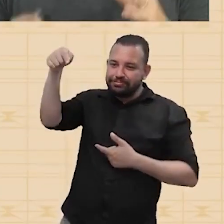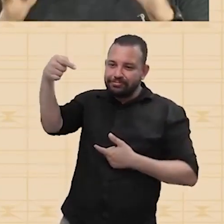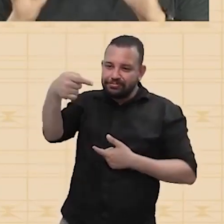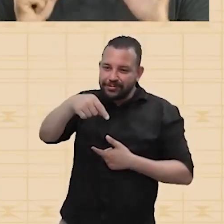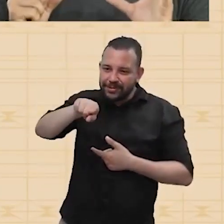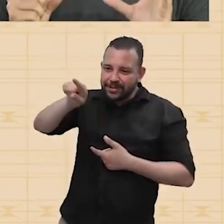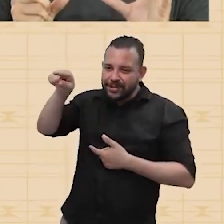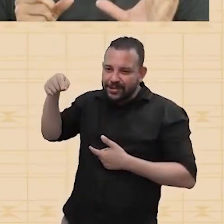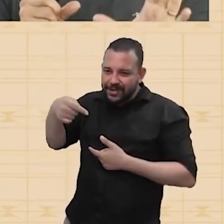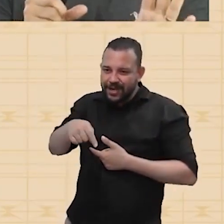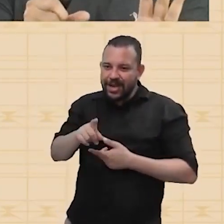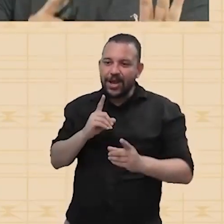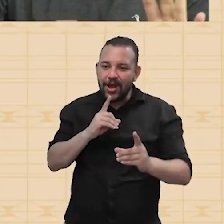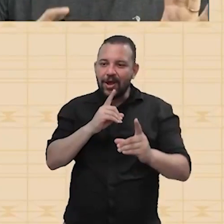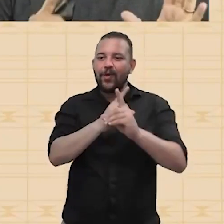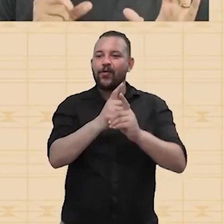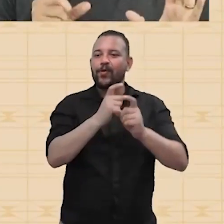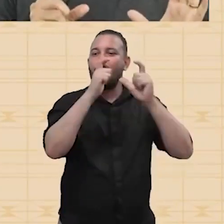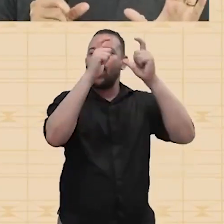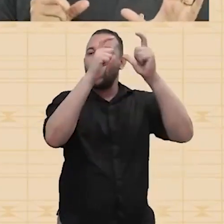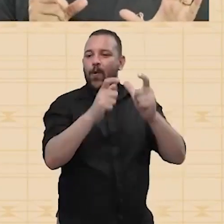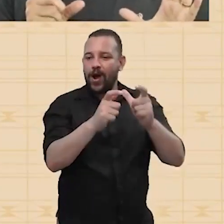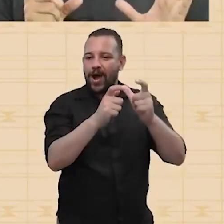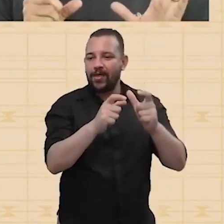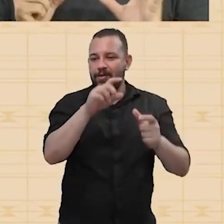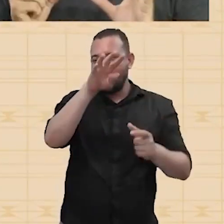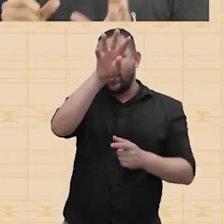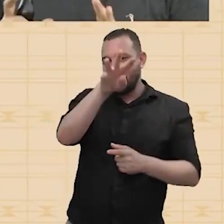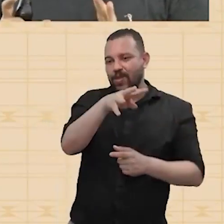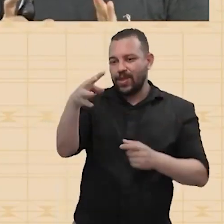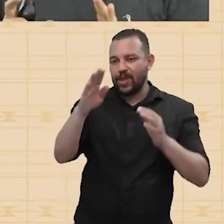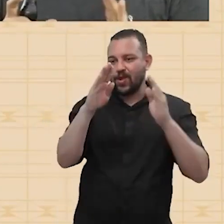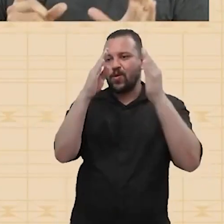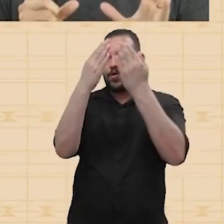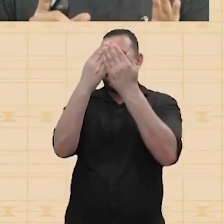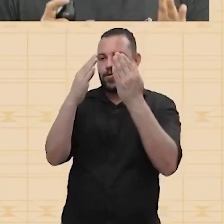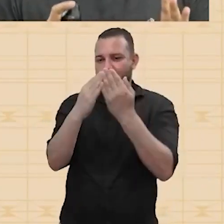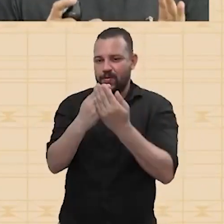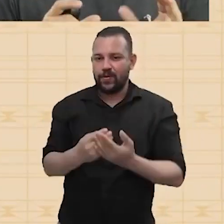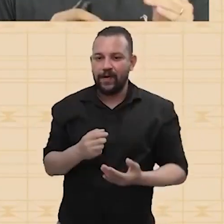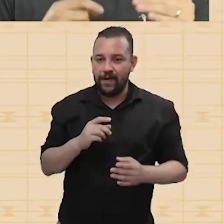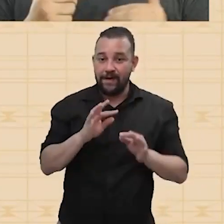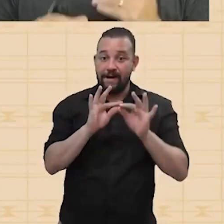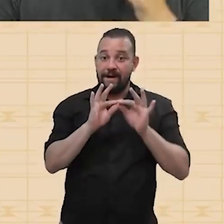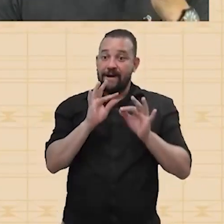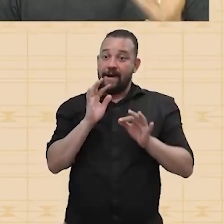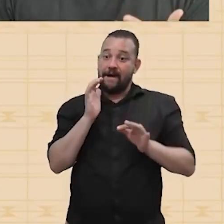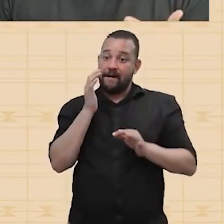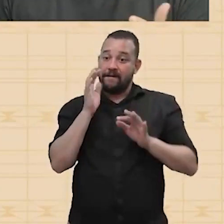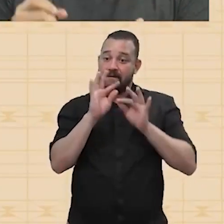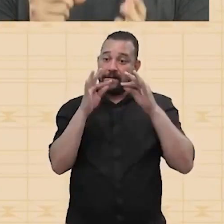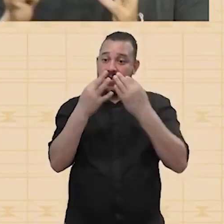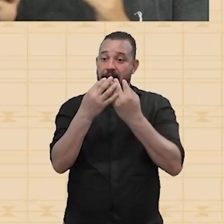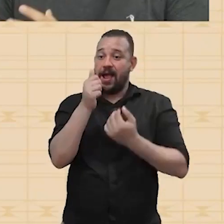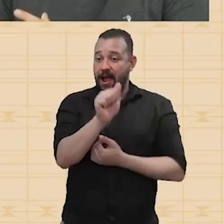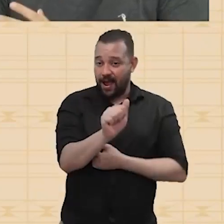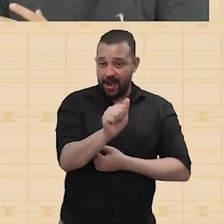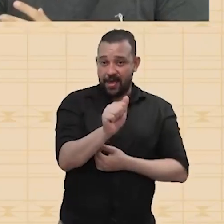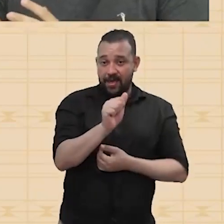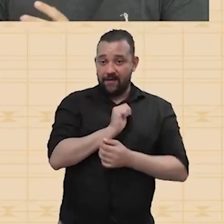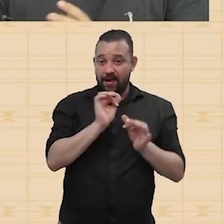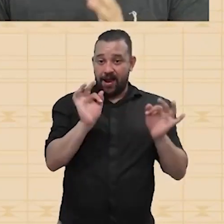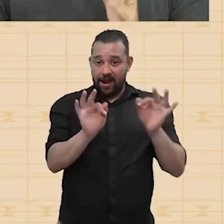dos elementos. Então, eu coloquei aqui, ó, que a família A vai ser família que vai terminar na sua